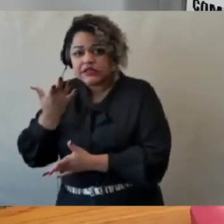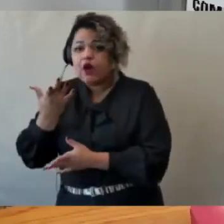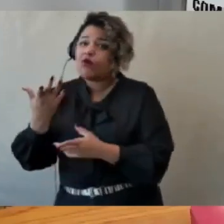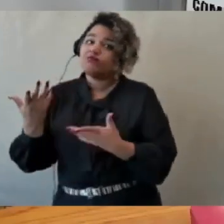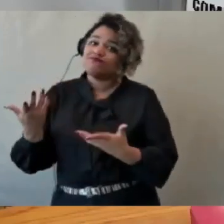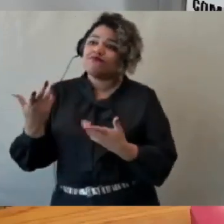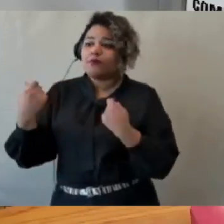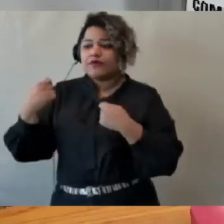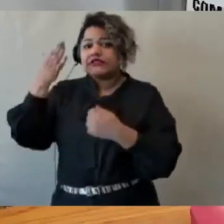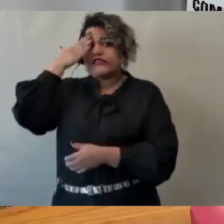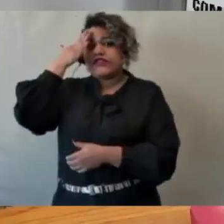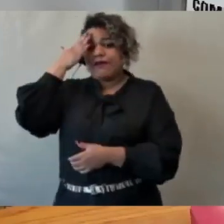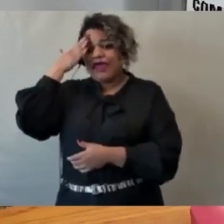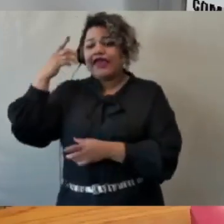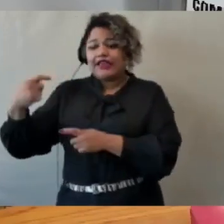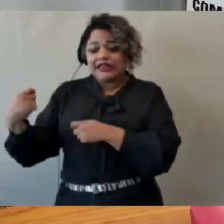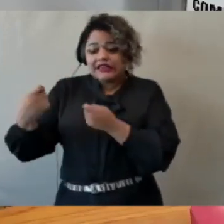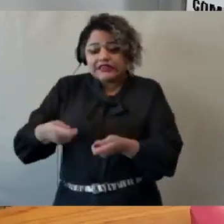pós-graduação